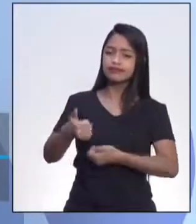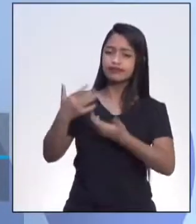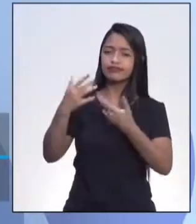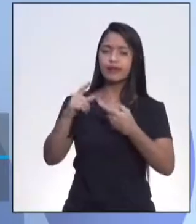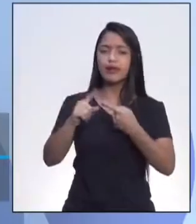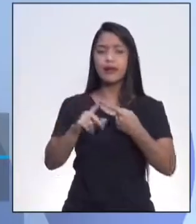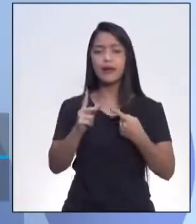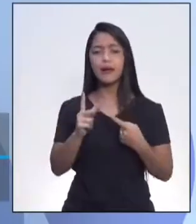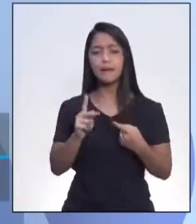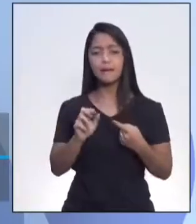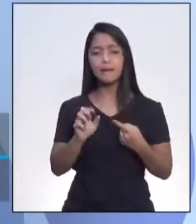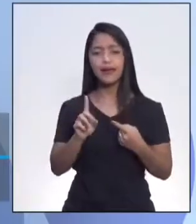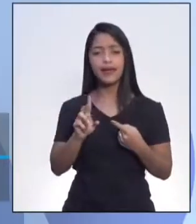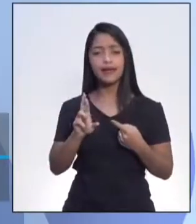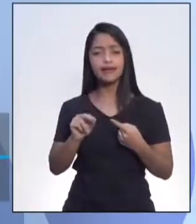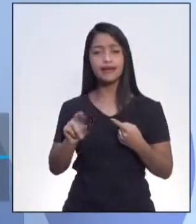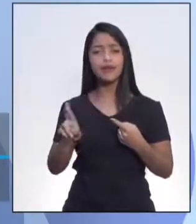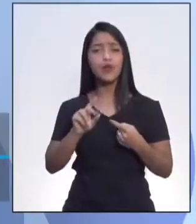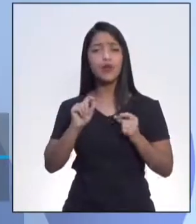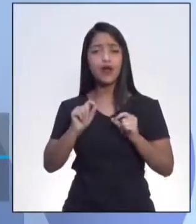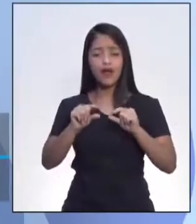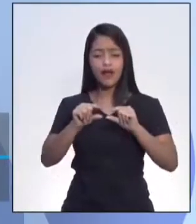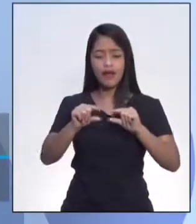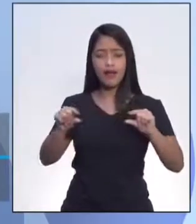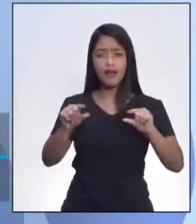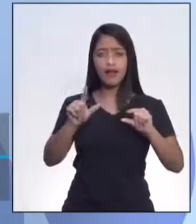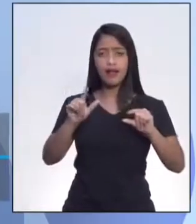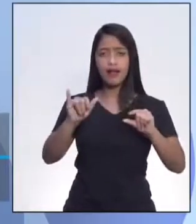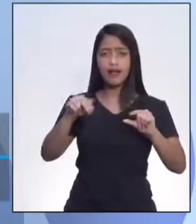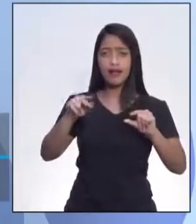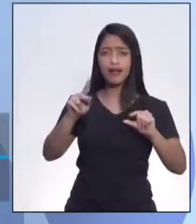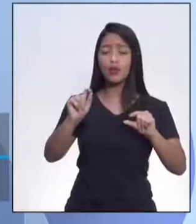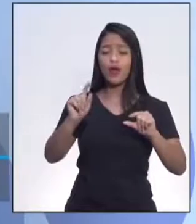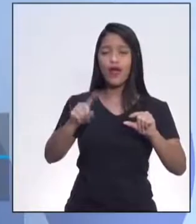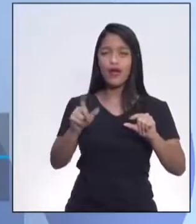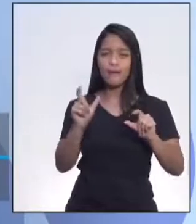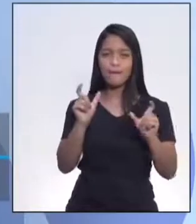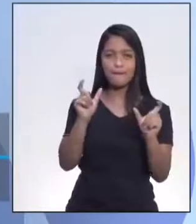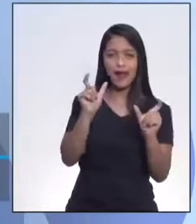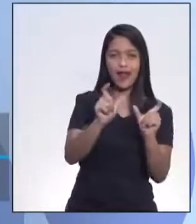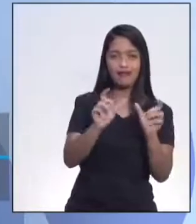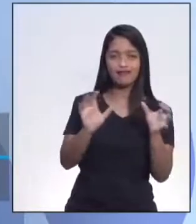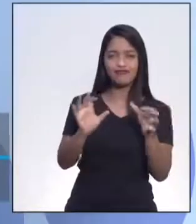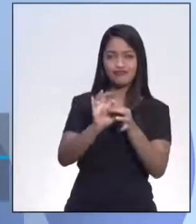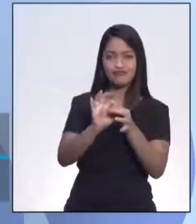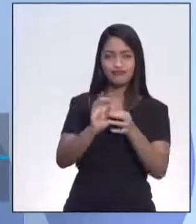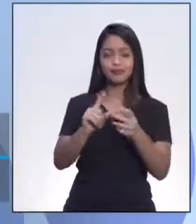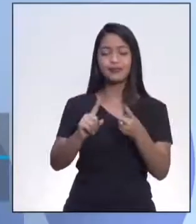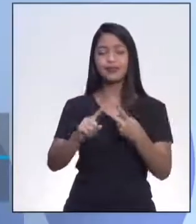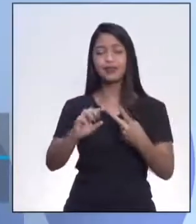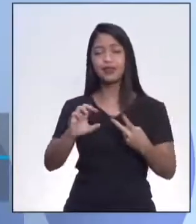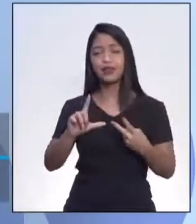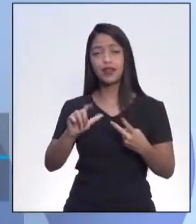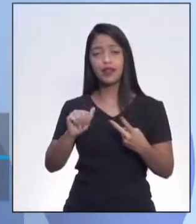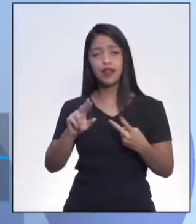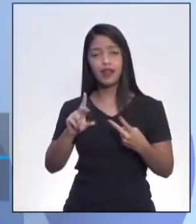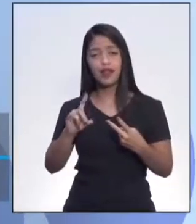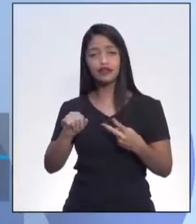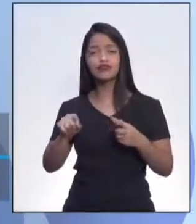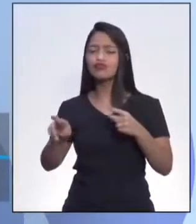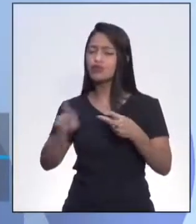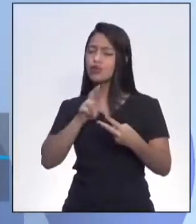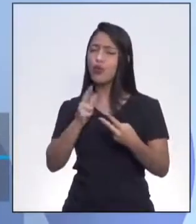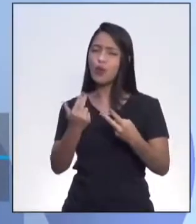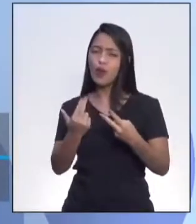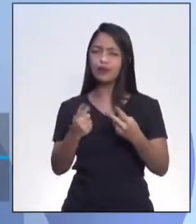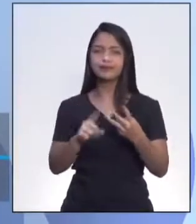falou links são ligações, atalhos, ele relacionou aí com o que a gente usa no dia a dia, né? O Cláudio, palavras conectadas. A